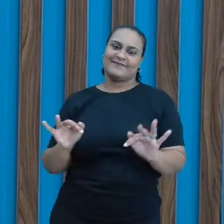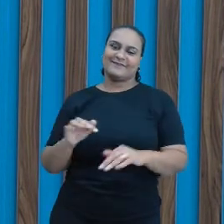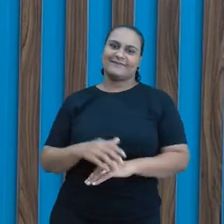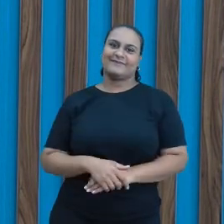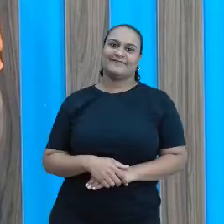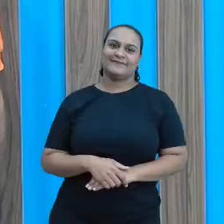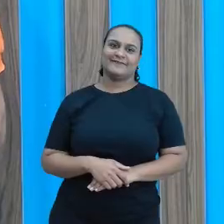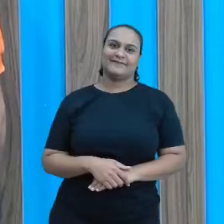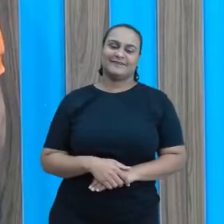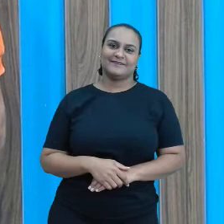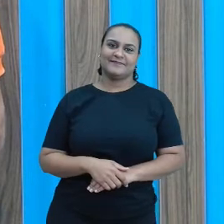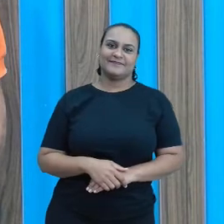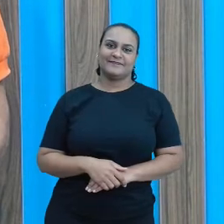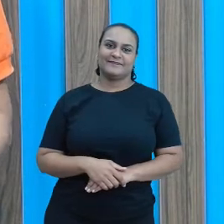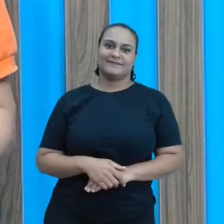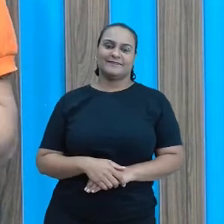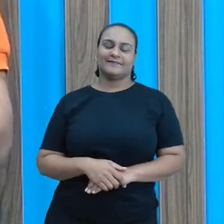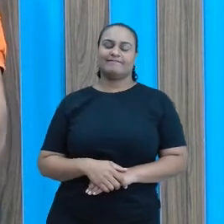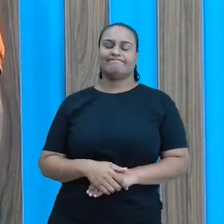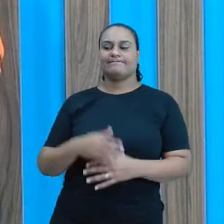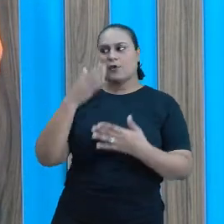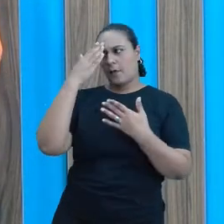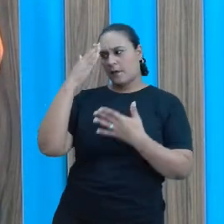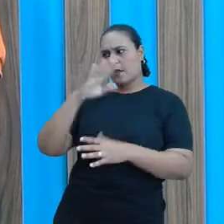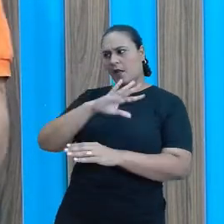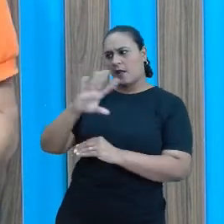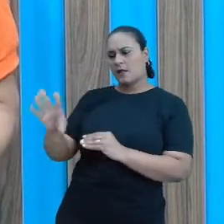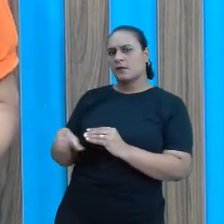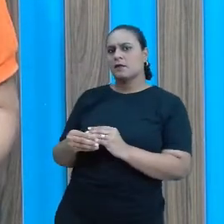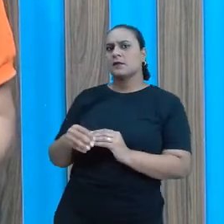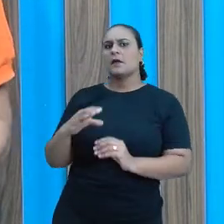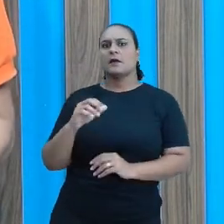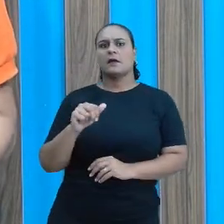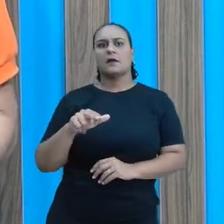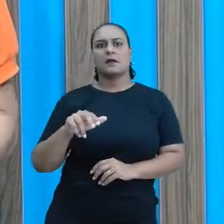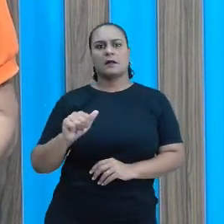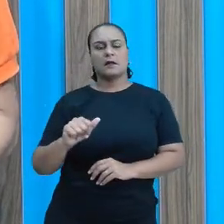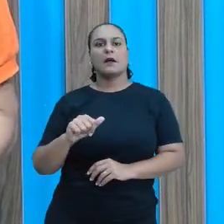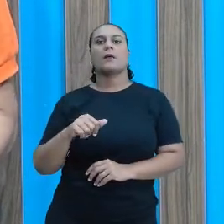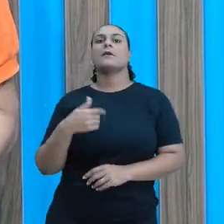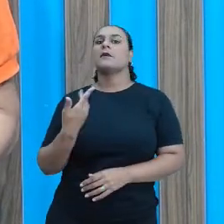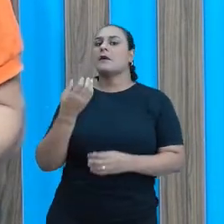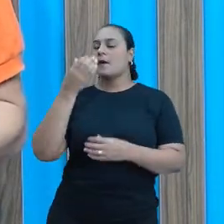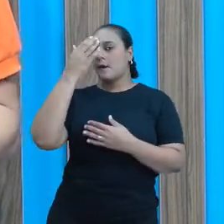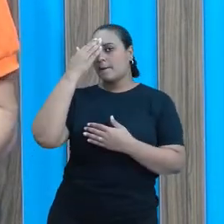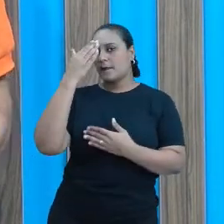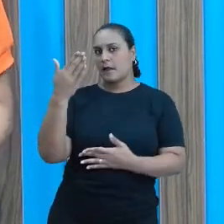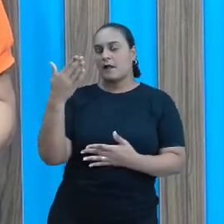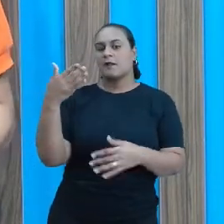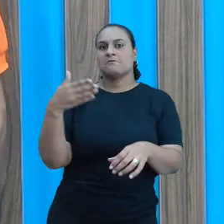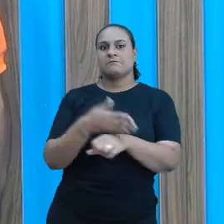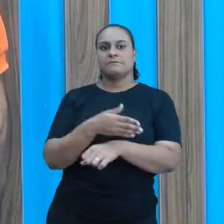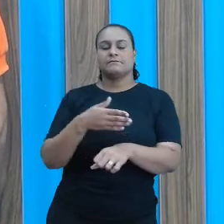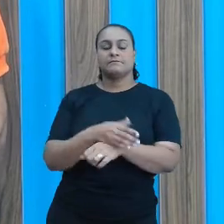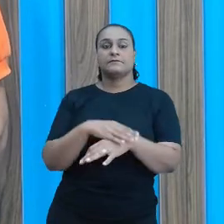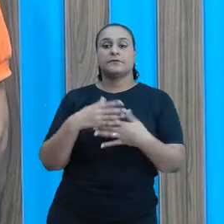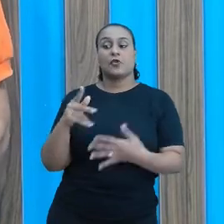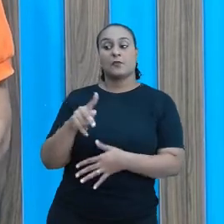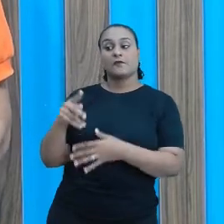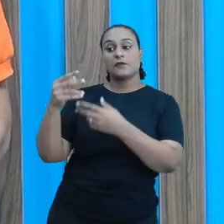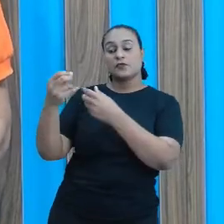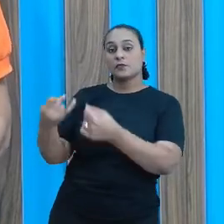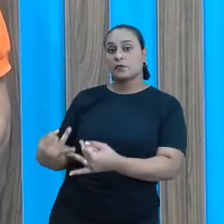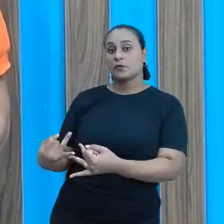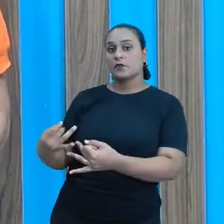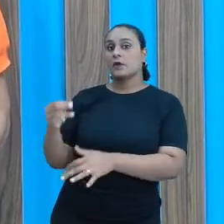lá, Tiago. Valeu, Briane. Estava vendo aqui Cauã, tá certo? Valeu, Cauã, pela participação. Então, como o Briane falou, né? Ou seja,